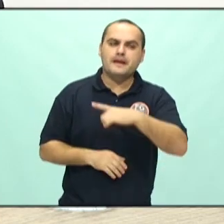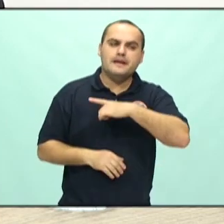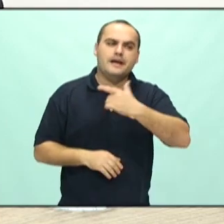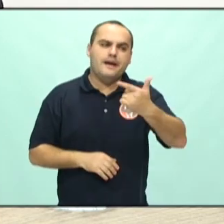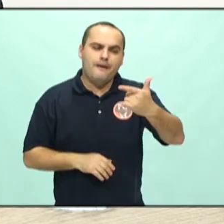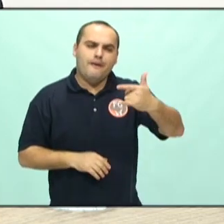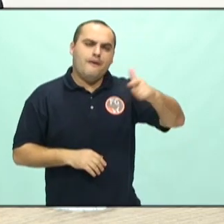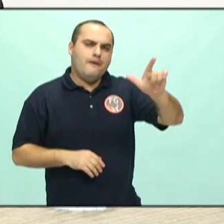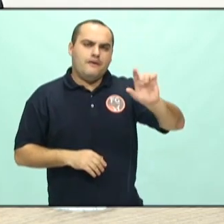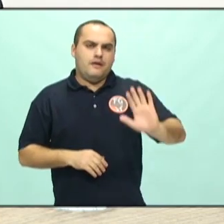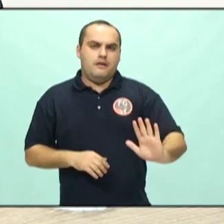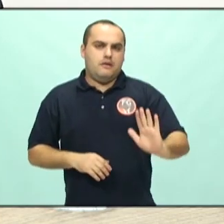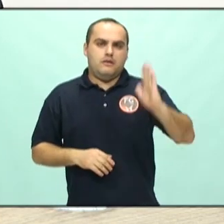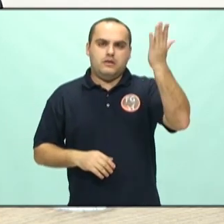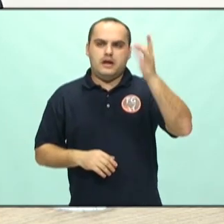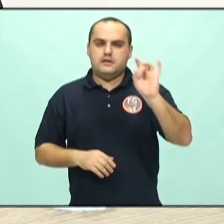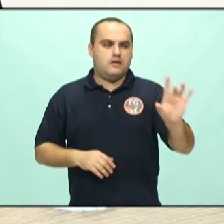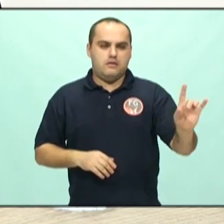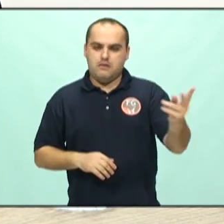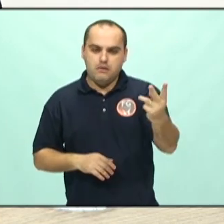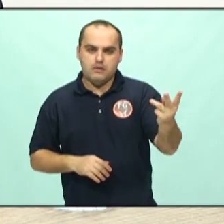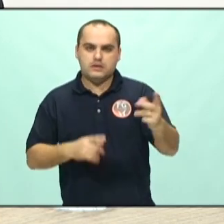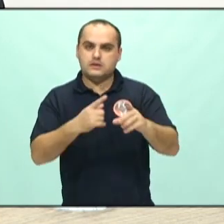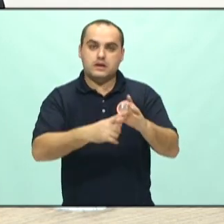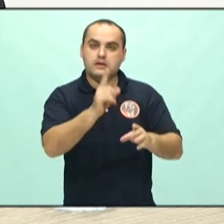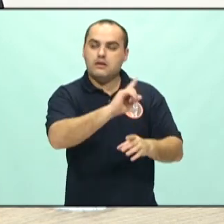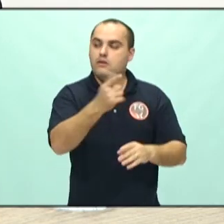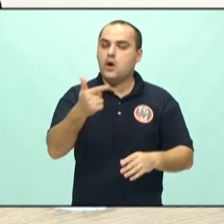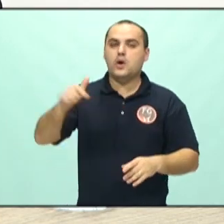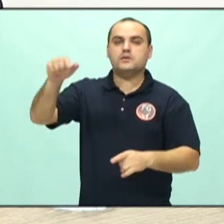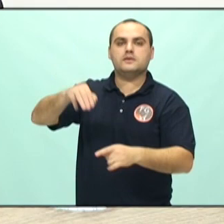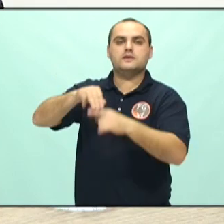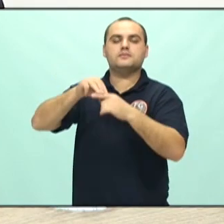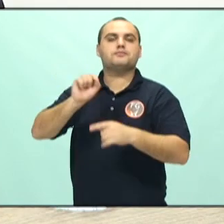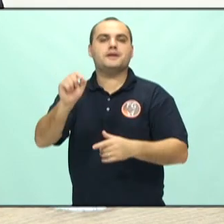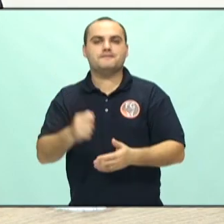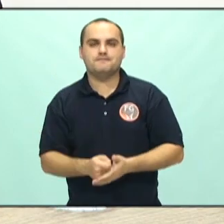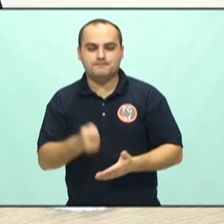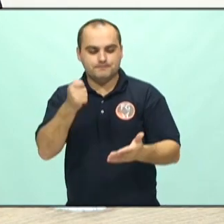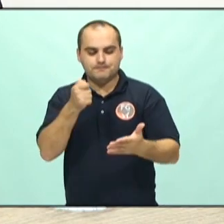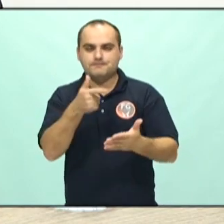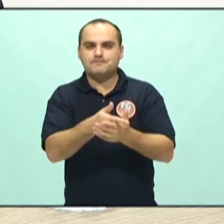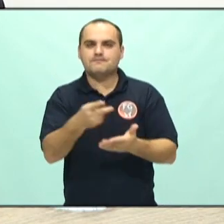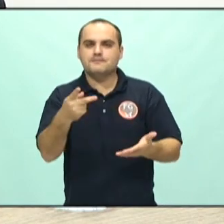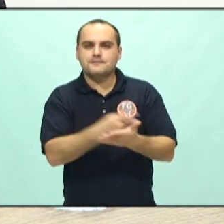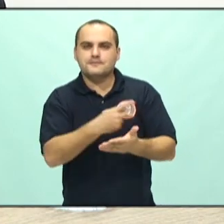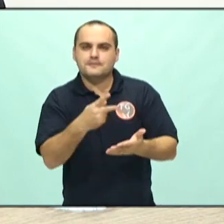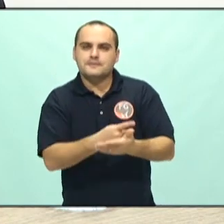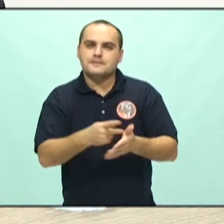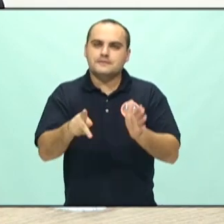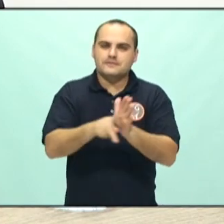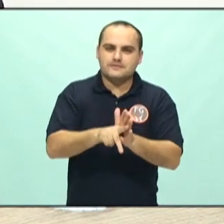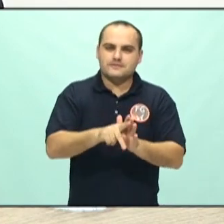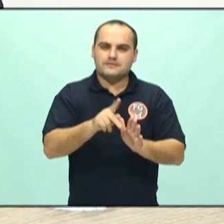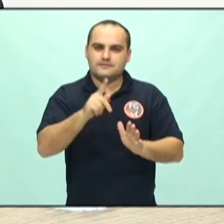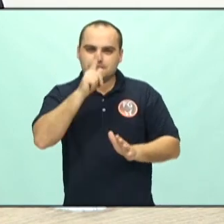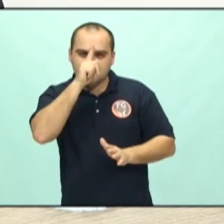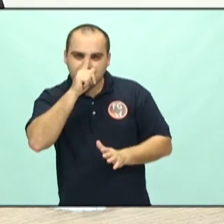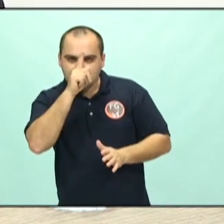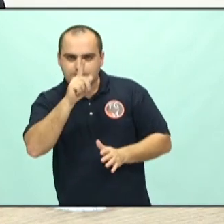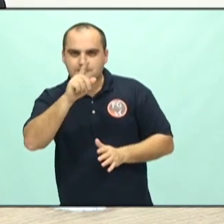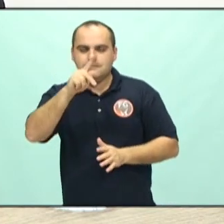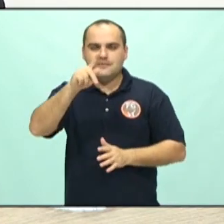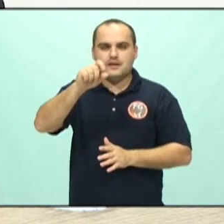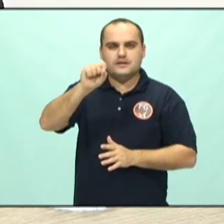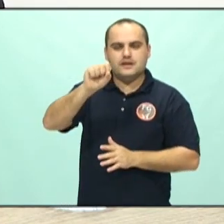isso acontece não somente naquela cidade, mas outros municípios, com pagamentos errados em adicional de insalubridade, adicional de